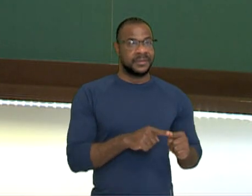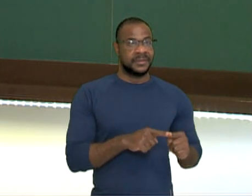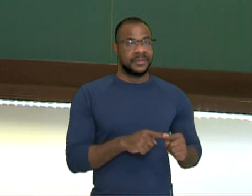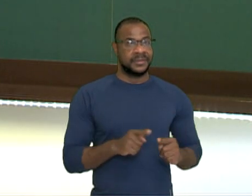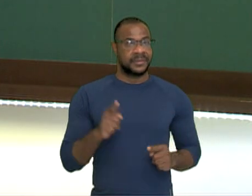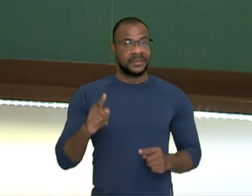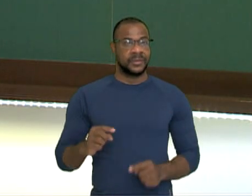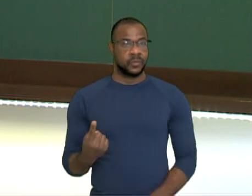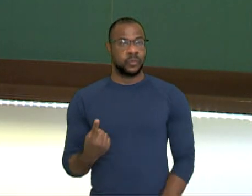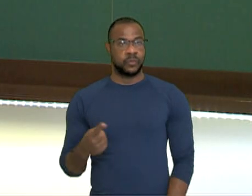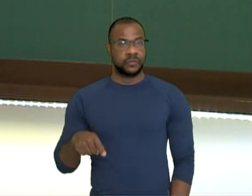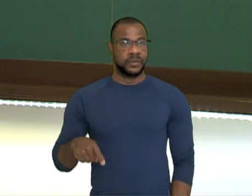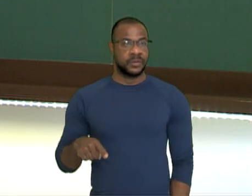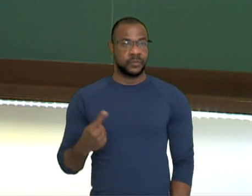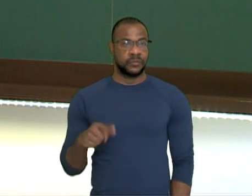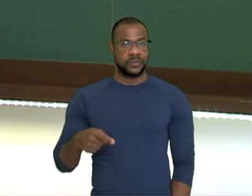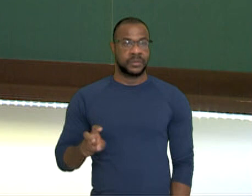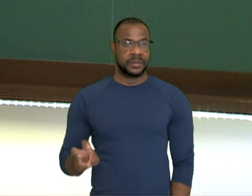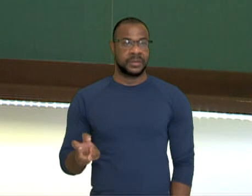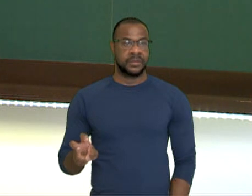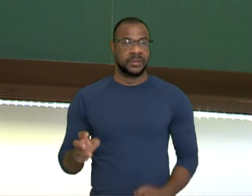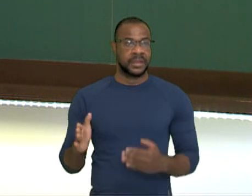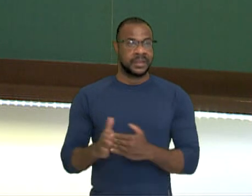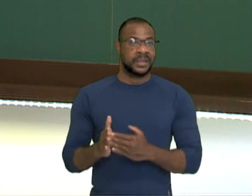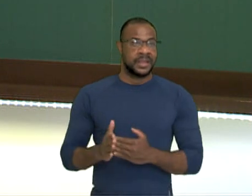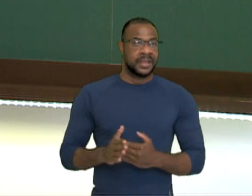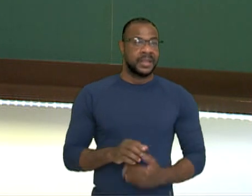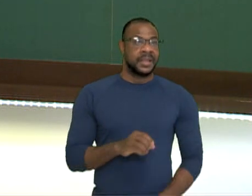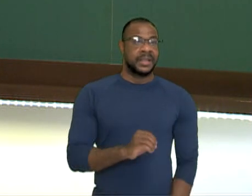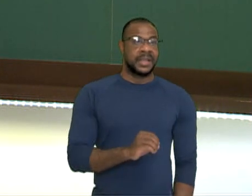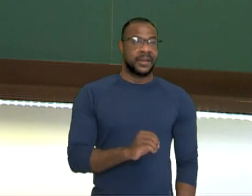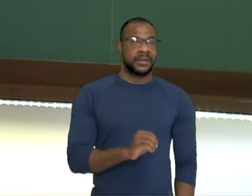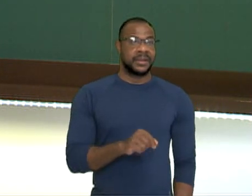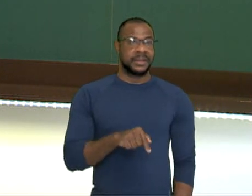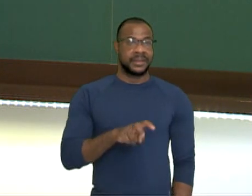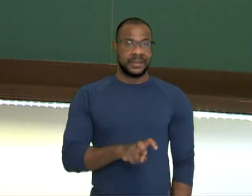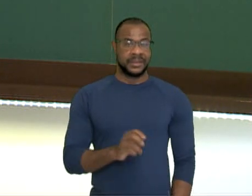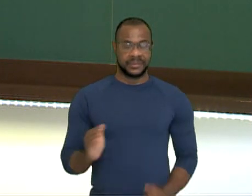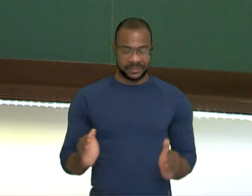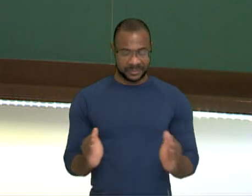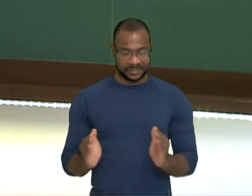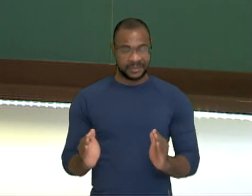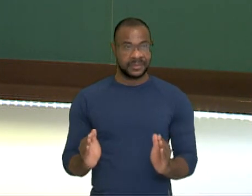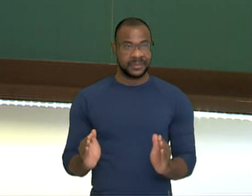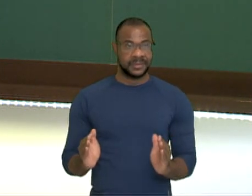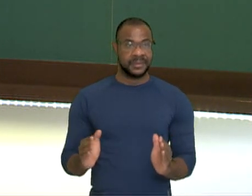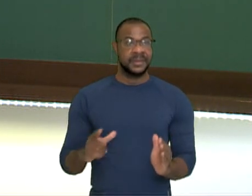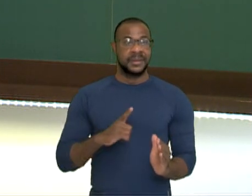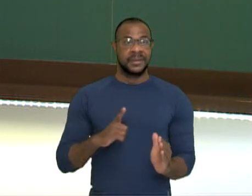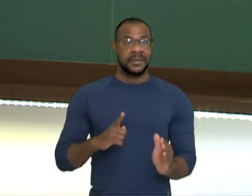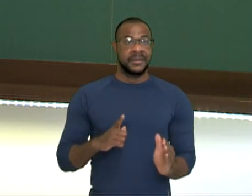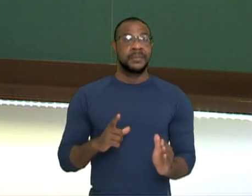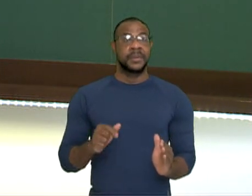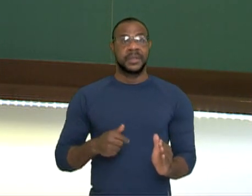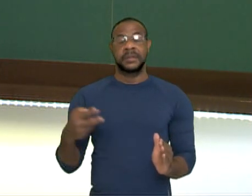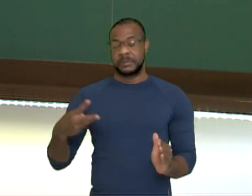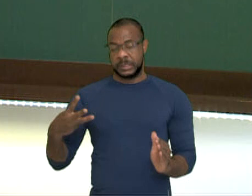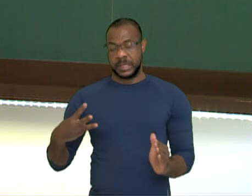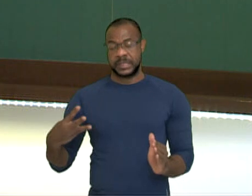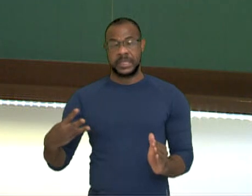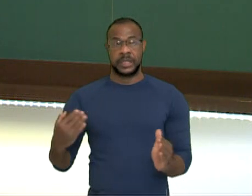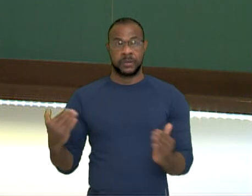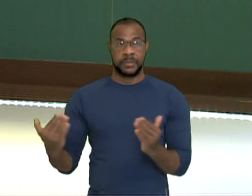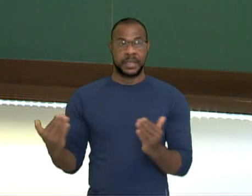de 1,5 até 0,75. E a gente pode ainda fazer uma terceira comparação